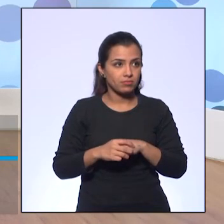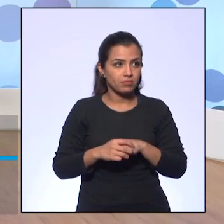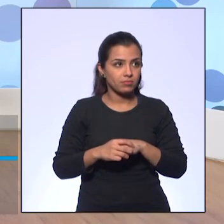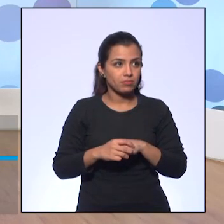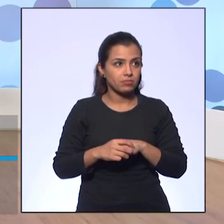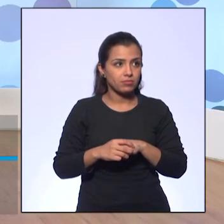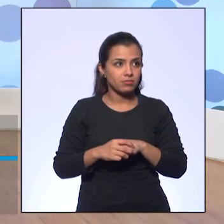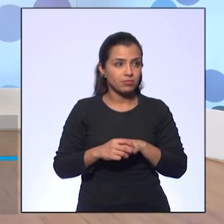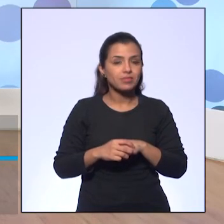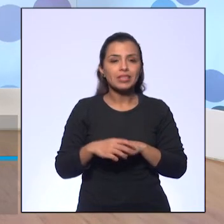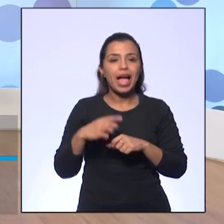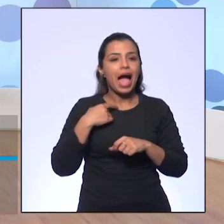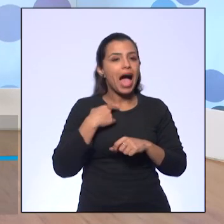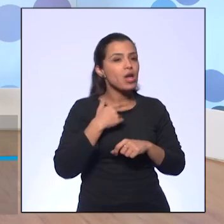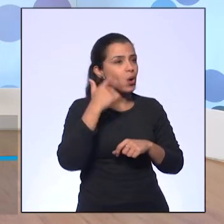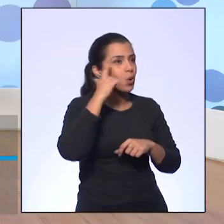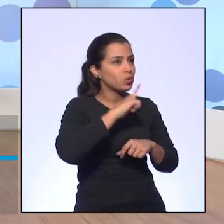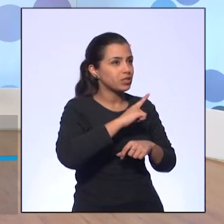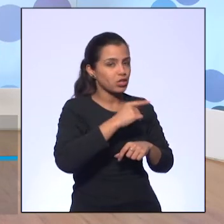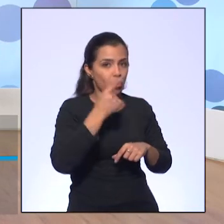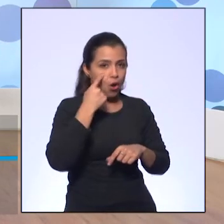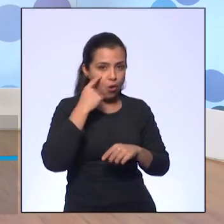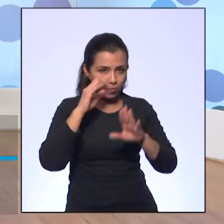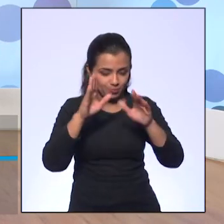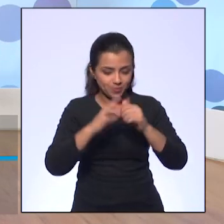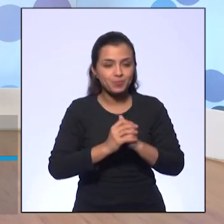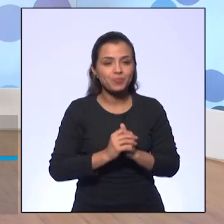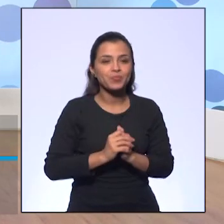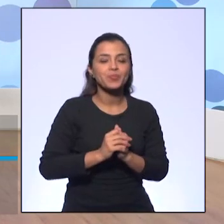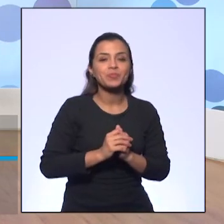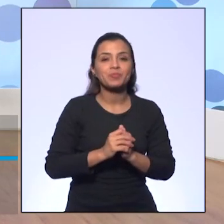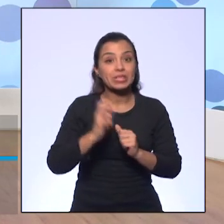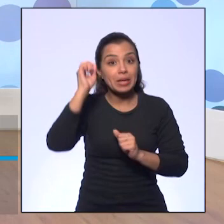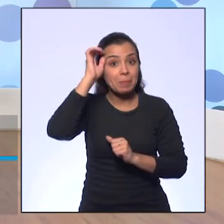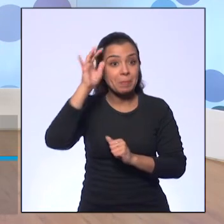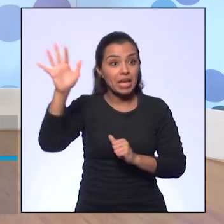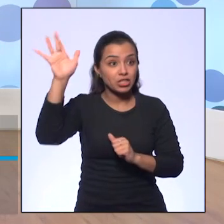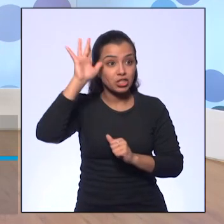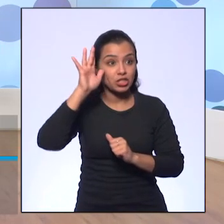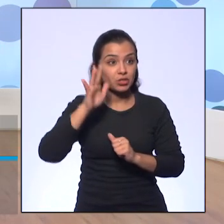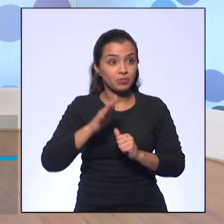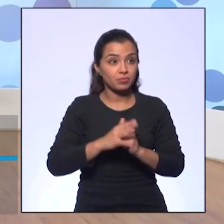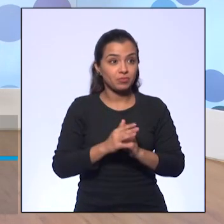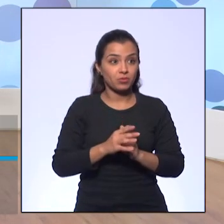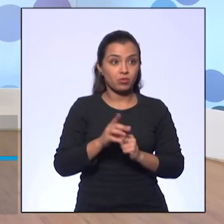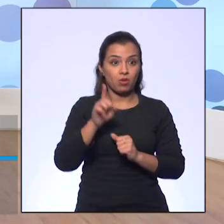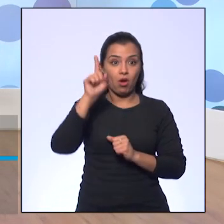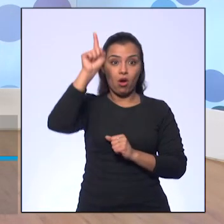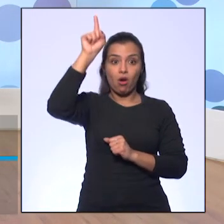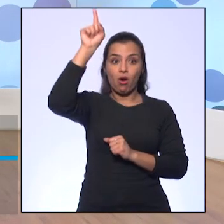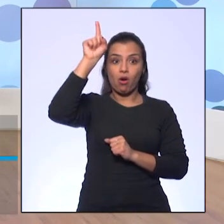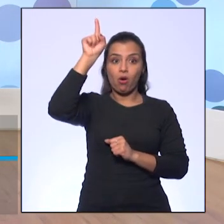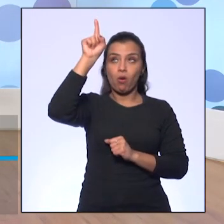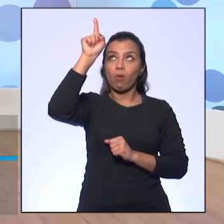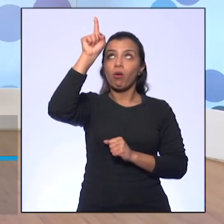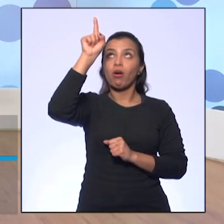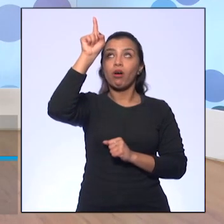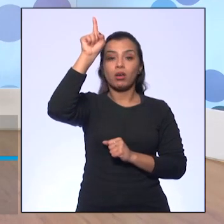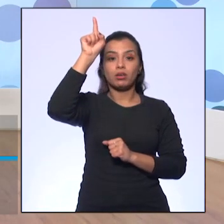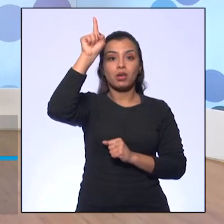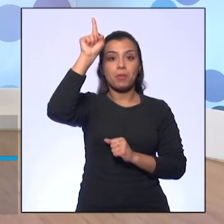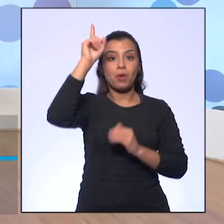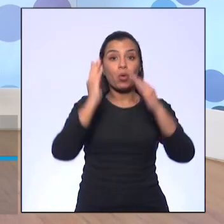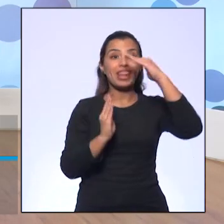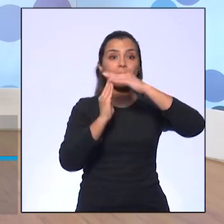de acordo com cada um Eu consigo fazer um exemplo com essa mesma tela. Olha só. Olha lá, vai lá. Vamos supor que aqui seja onde eu quero chegar, ó, nesta linha aqui da tela, onde eu quero